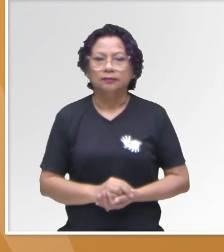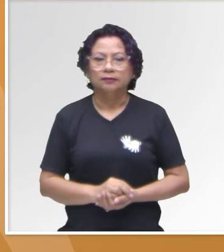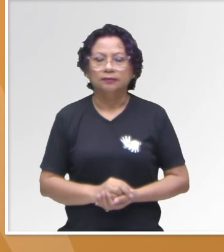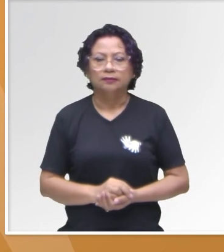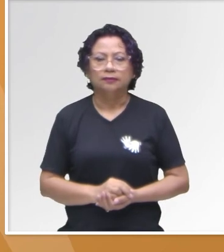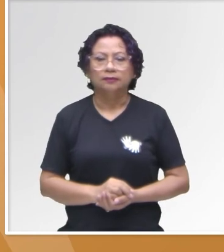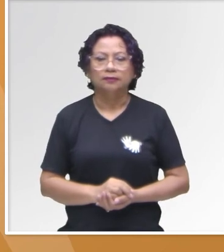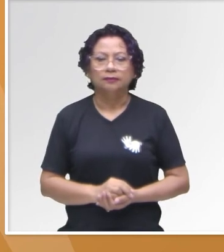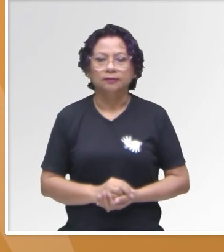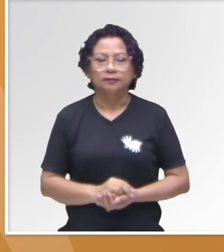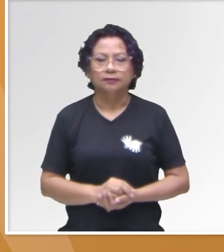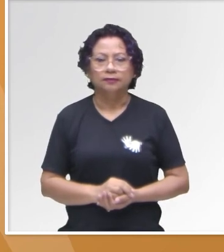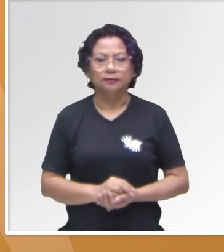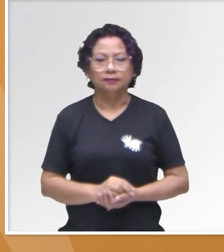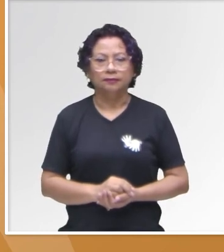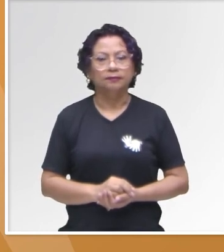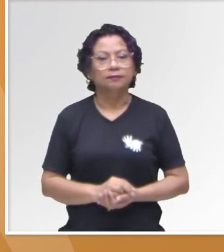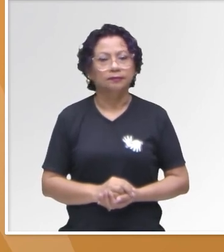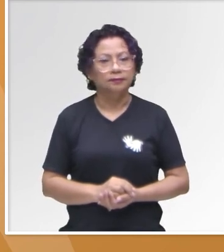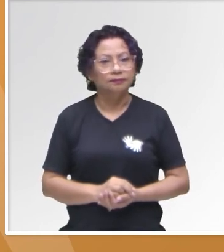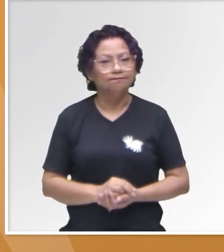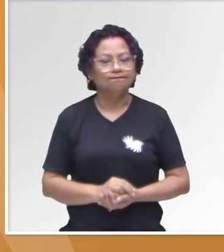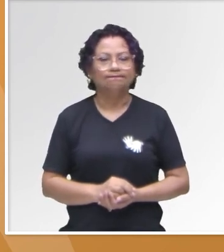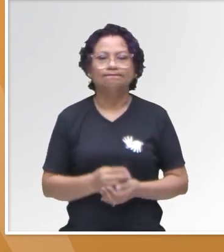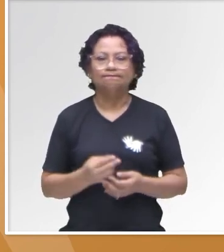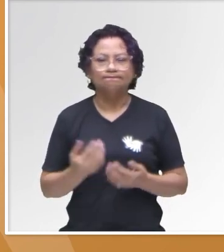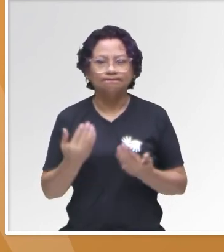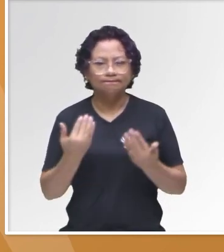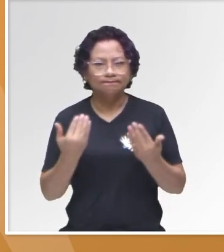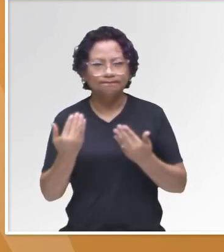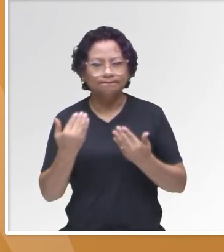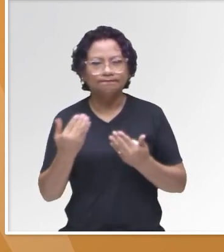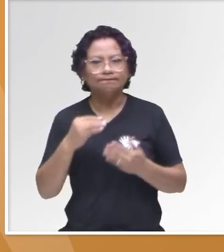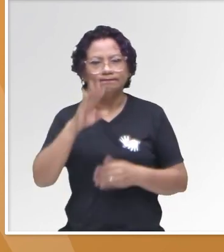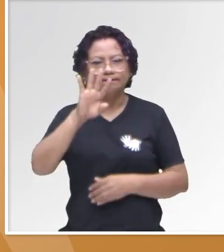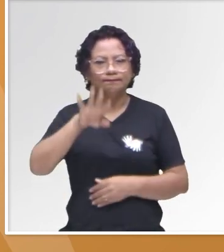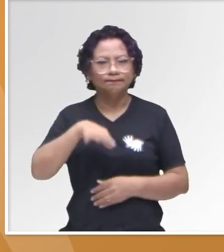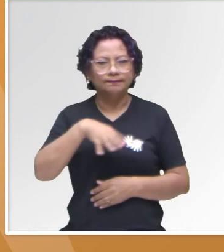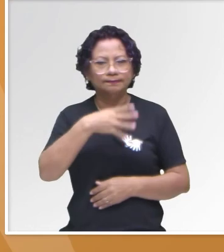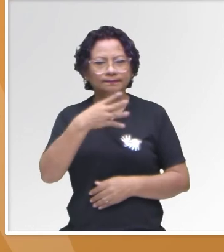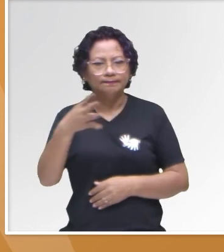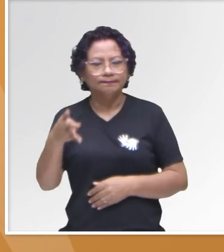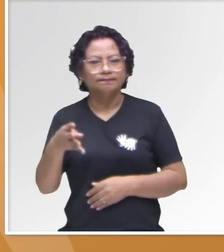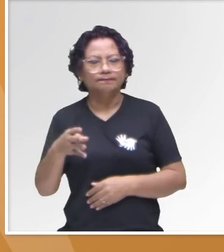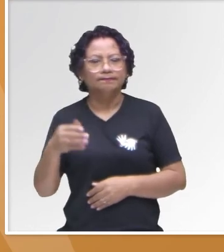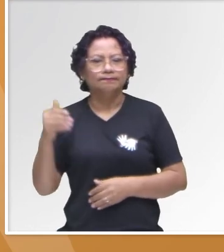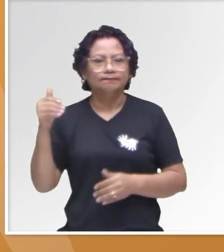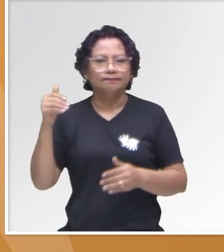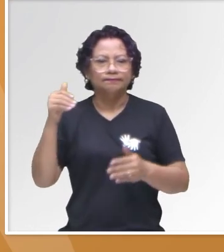131ª, a China, 90ª posição, e a África do Sul, né,